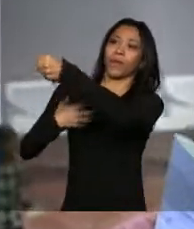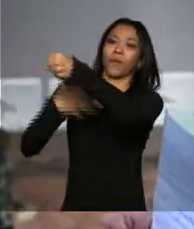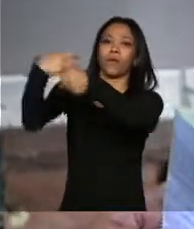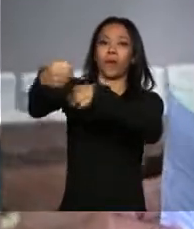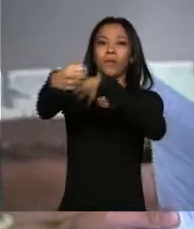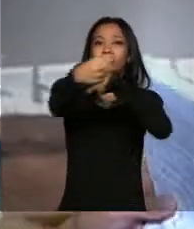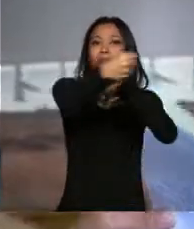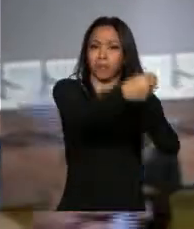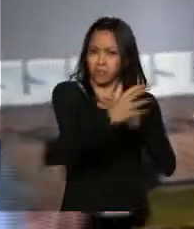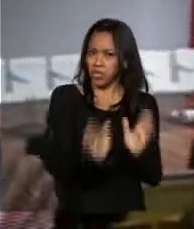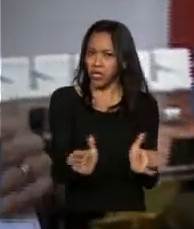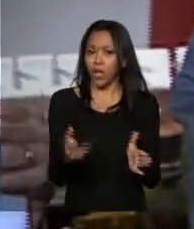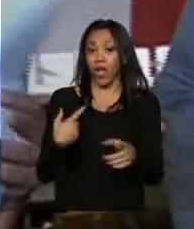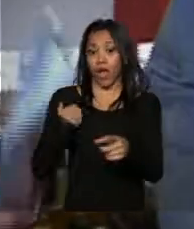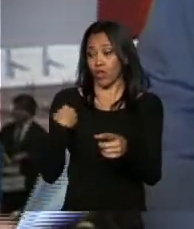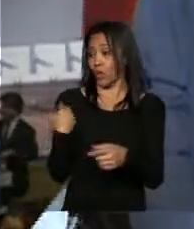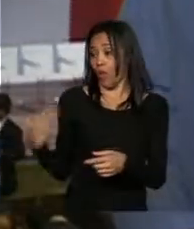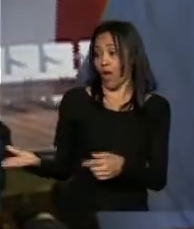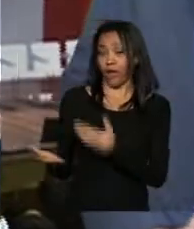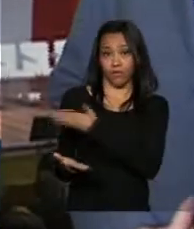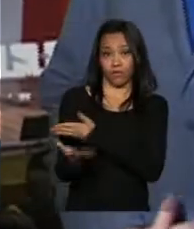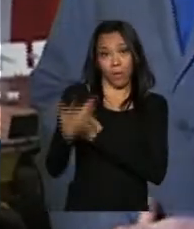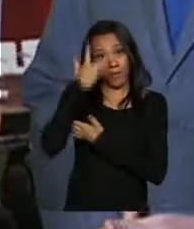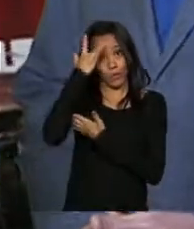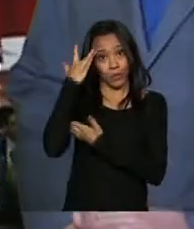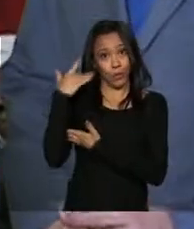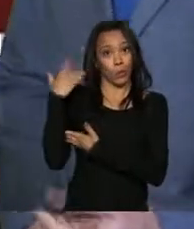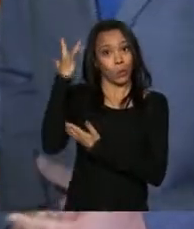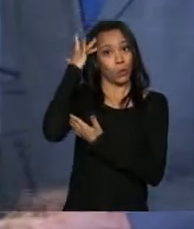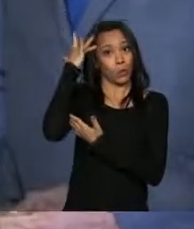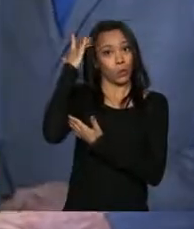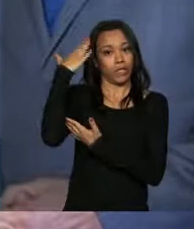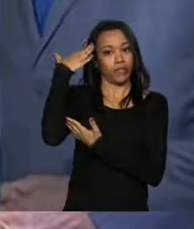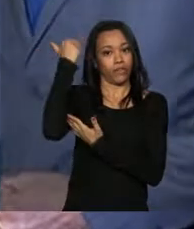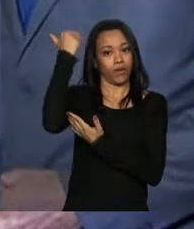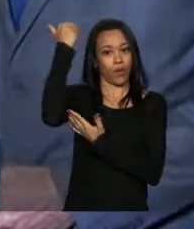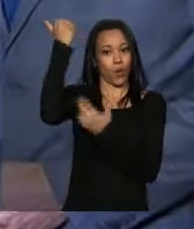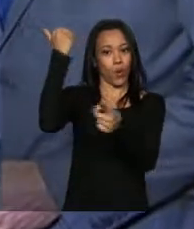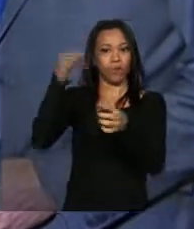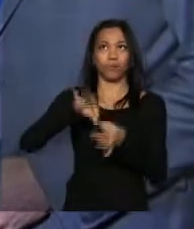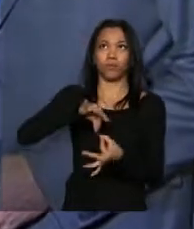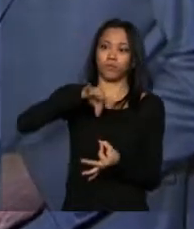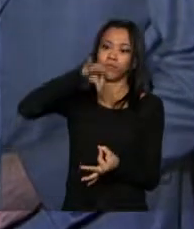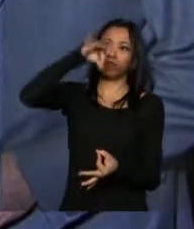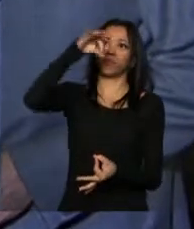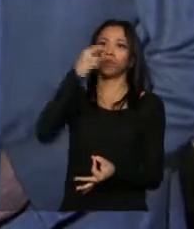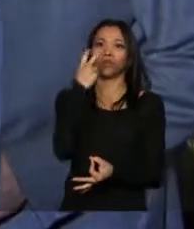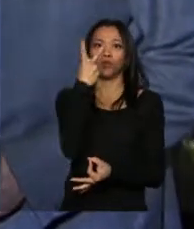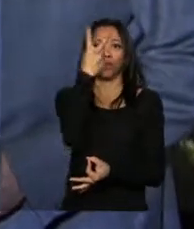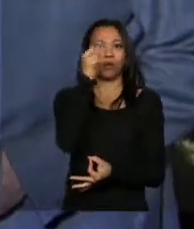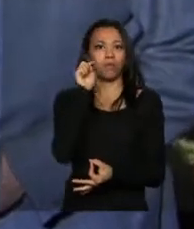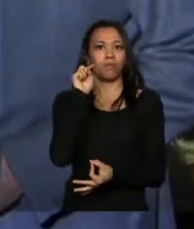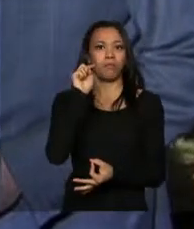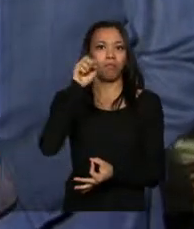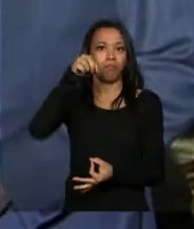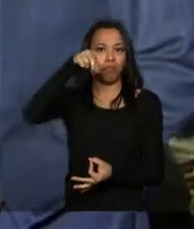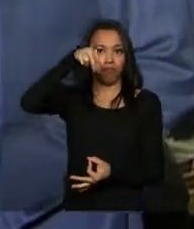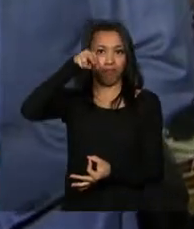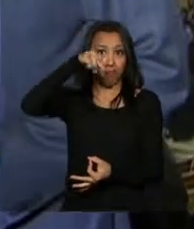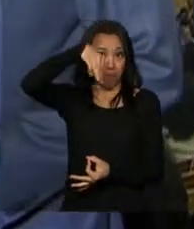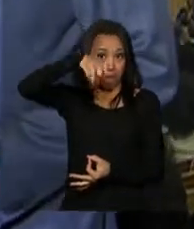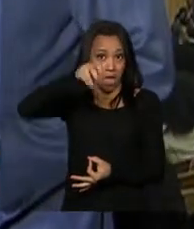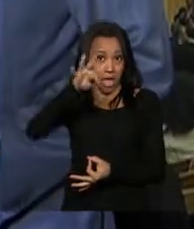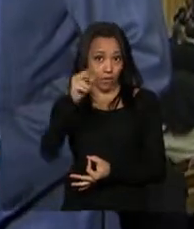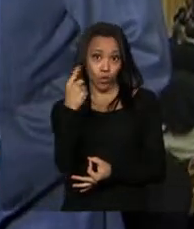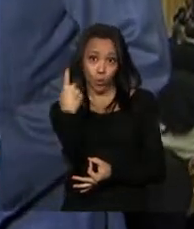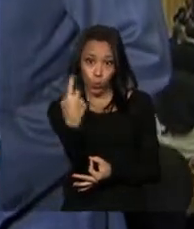ao lado aqui de um gigante do esporte nacional, não só pela altura de 2,01 metros, muito mais alto que eu, como vocês podem ver, mas também